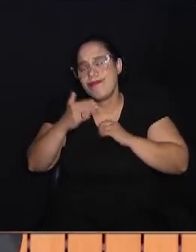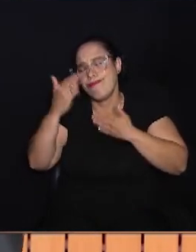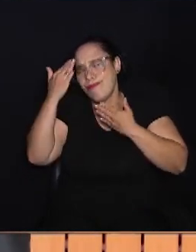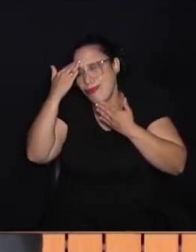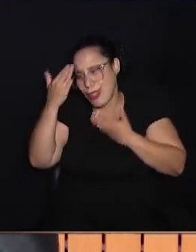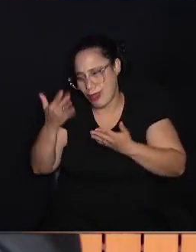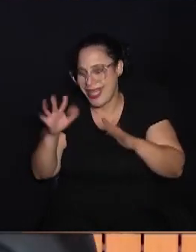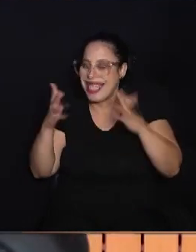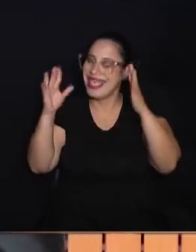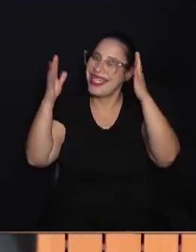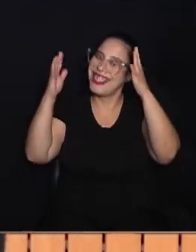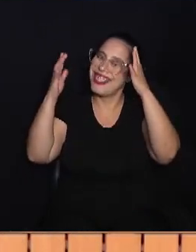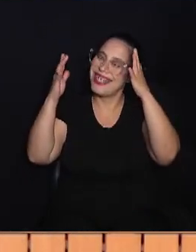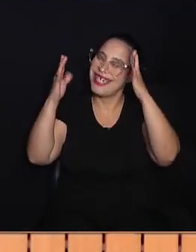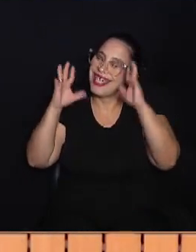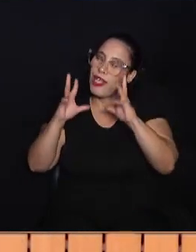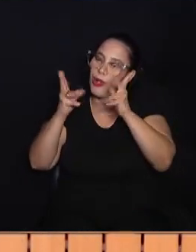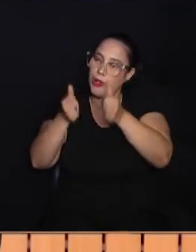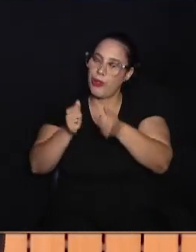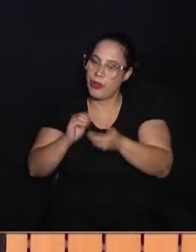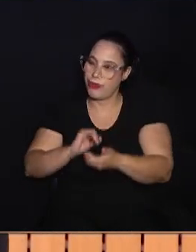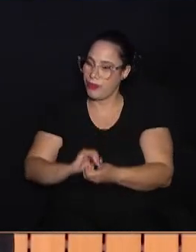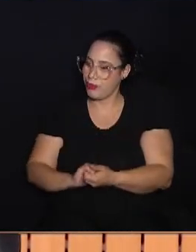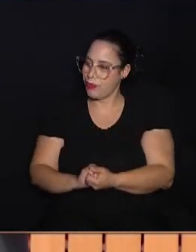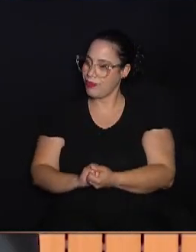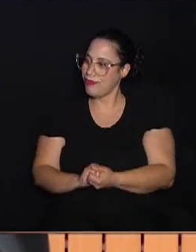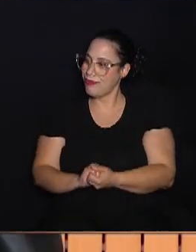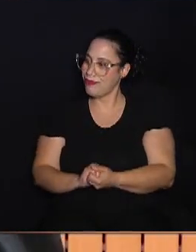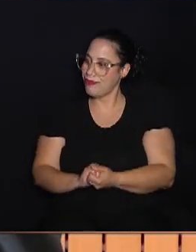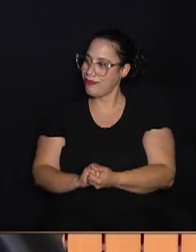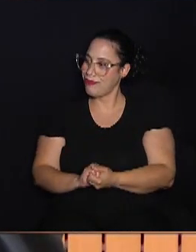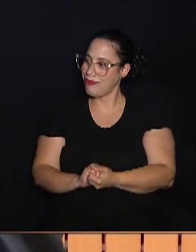Muito obrigado a todos